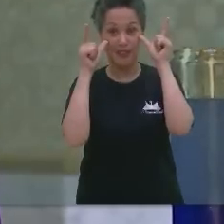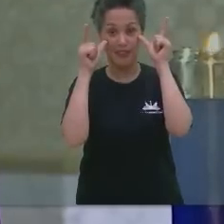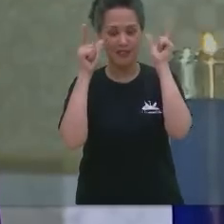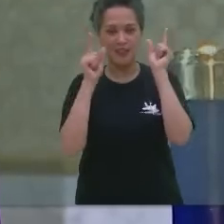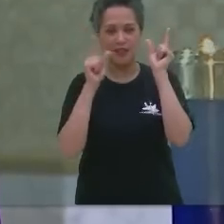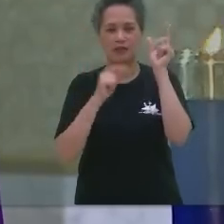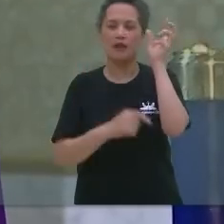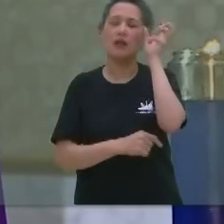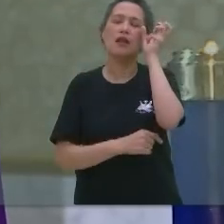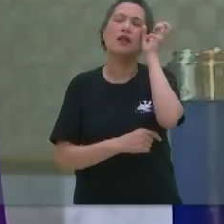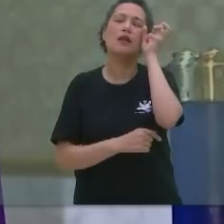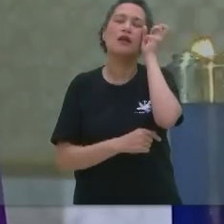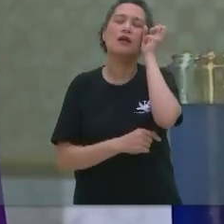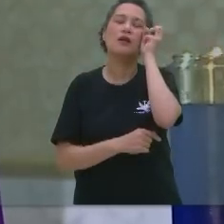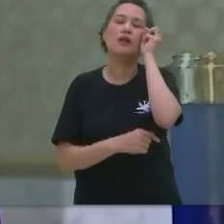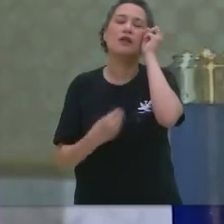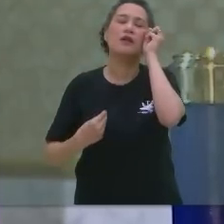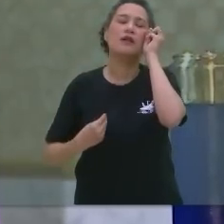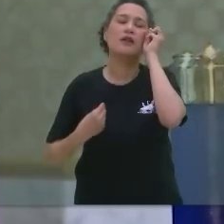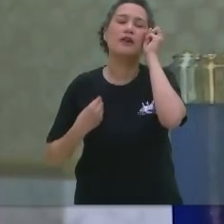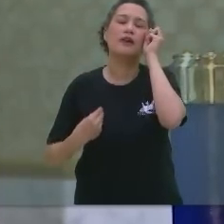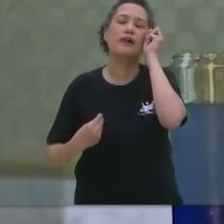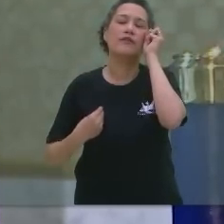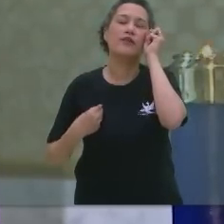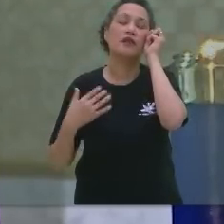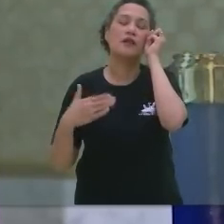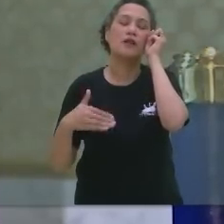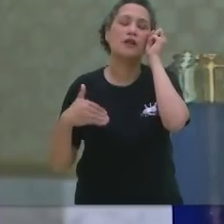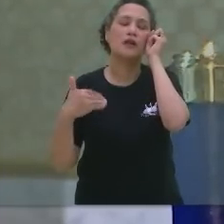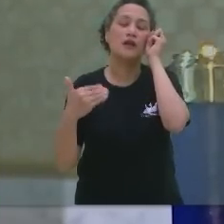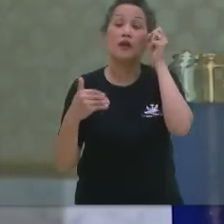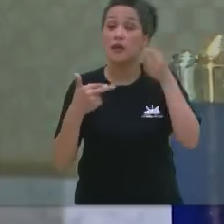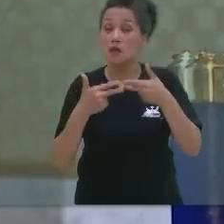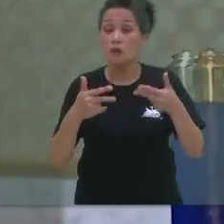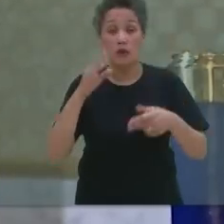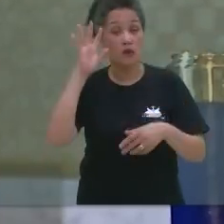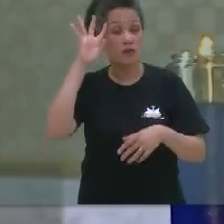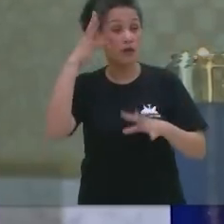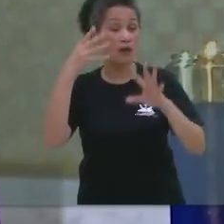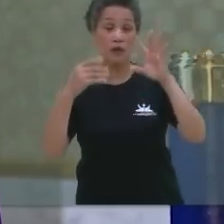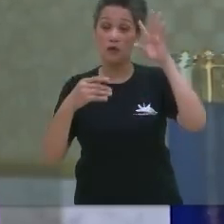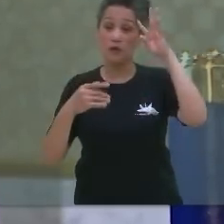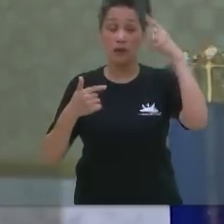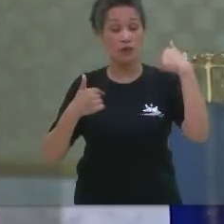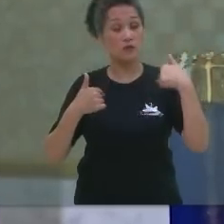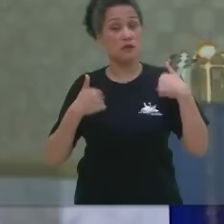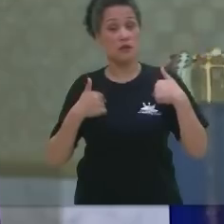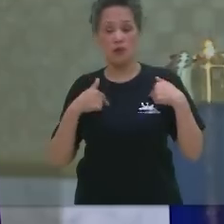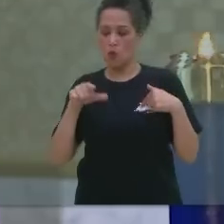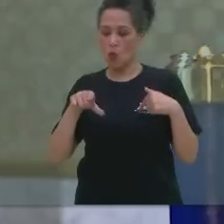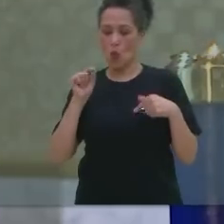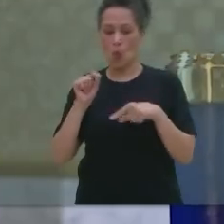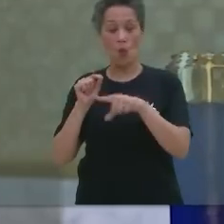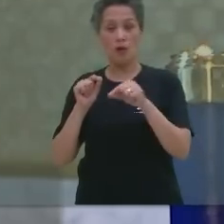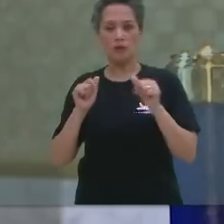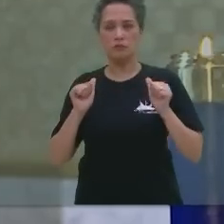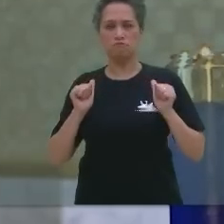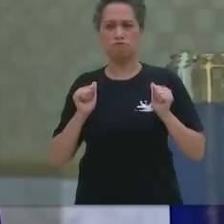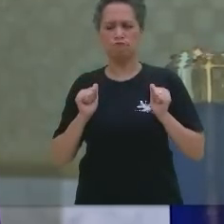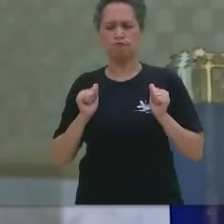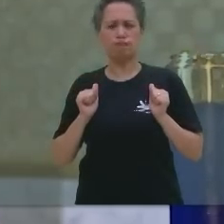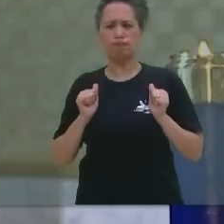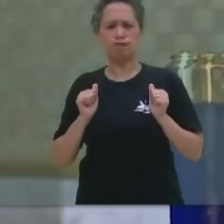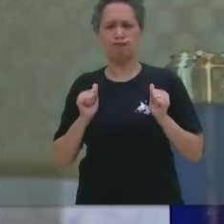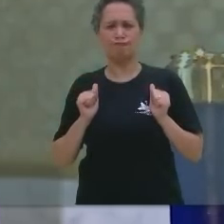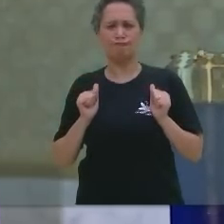A vida passa, as coisas vão acontecendo e eu não faço as escolhas. É fácil